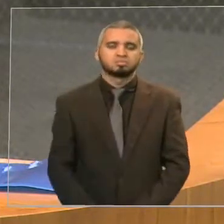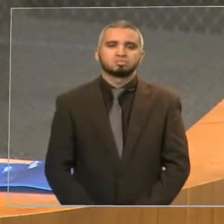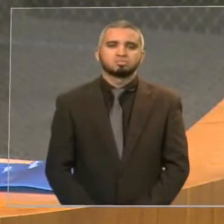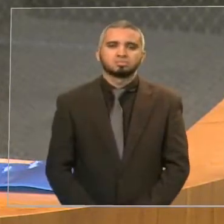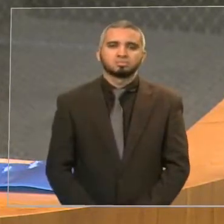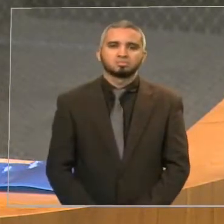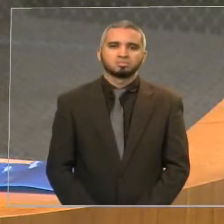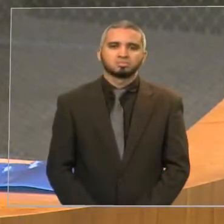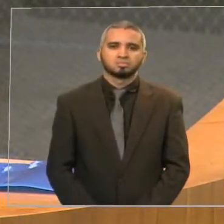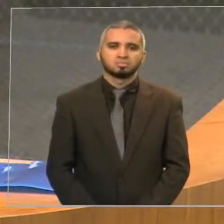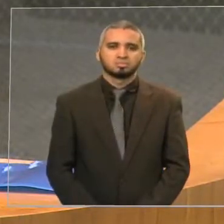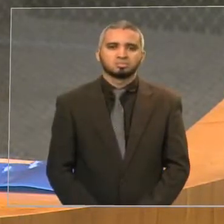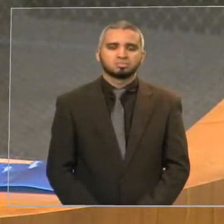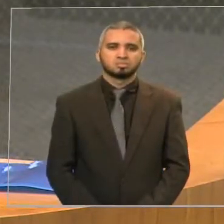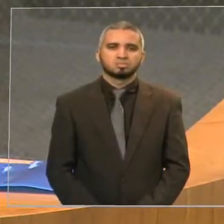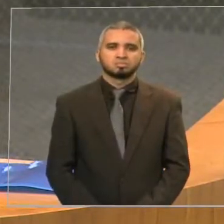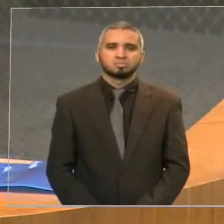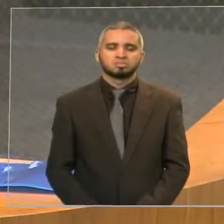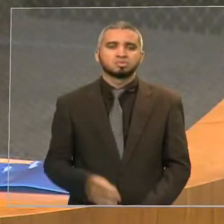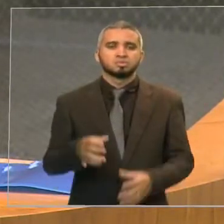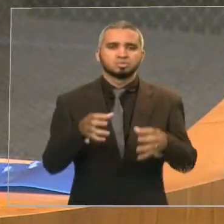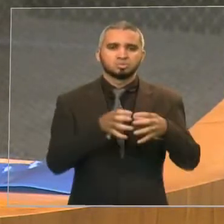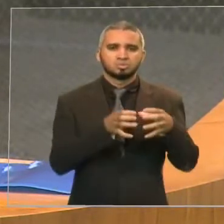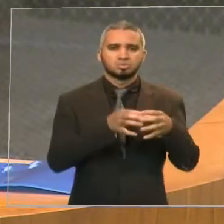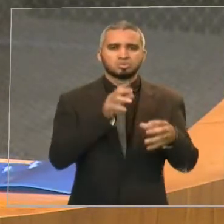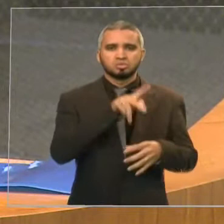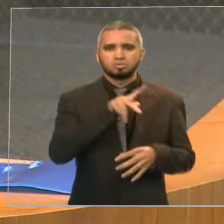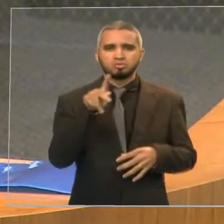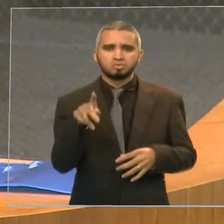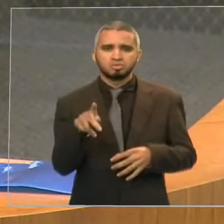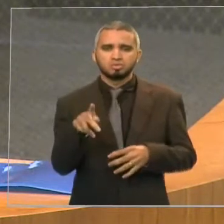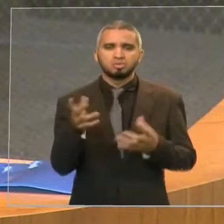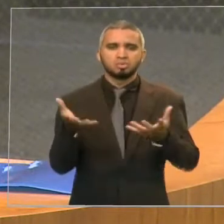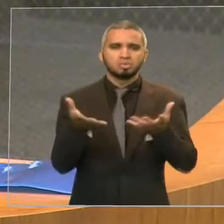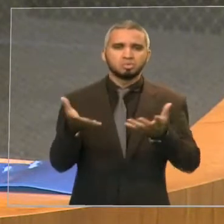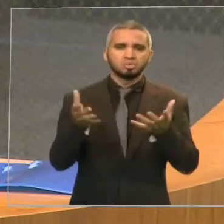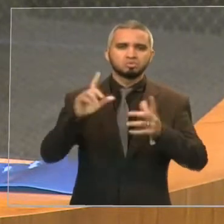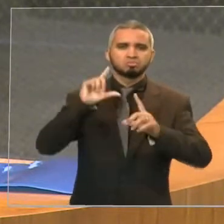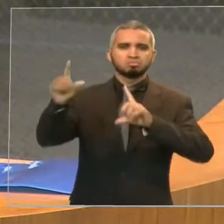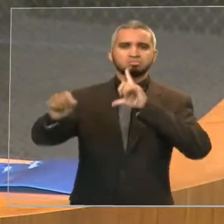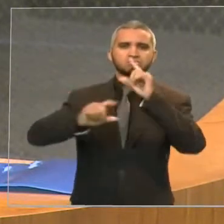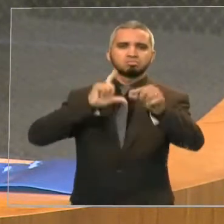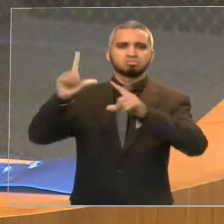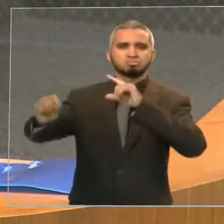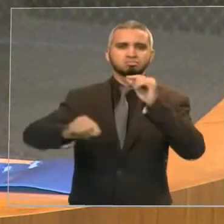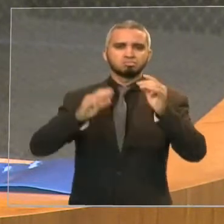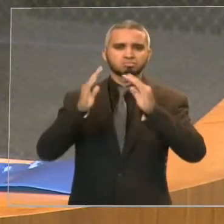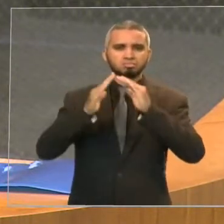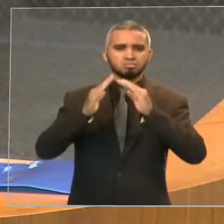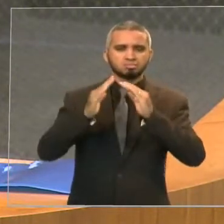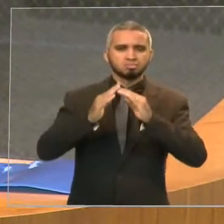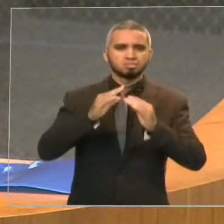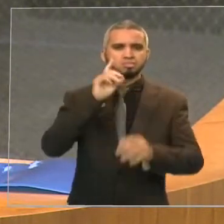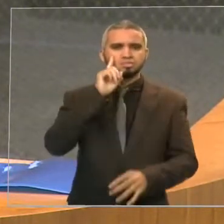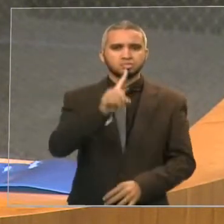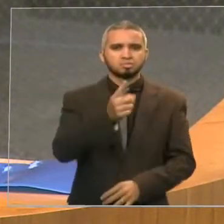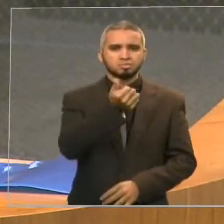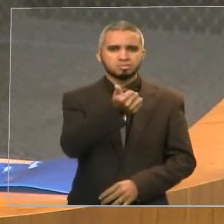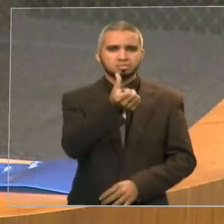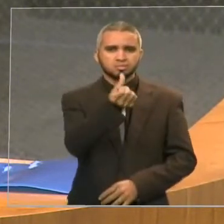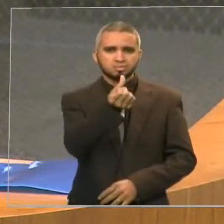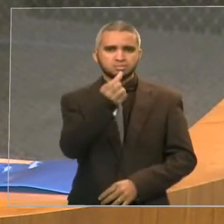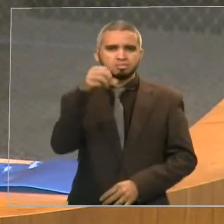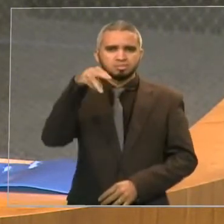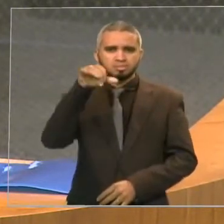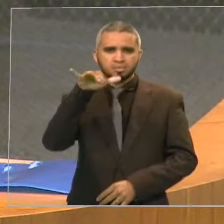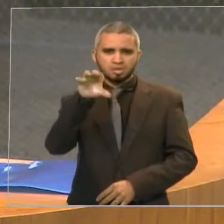Qual a impressão que os educadores, que os professores vão sair desta manhã de quarta-feira, dia 16 de maio, retornando